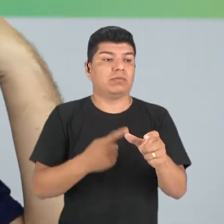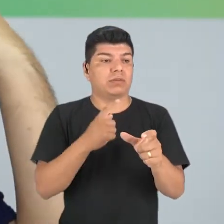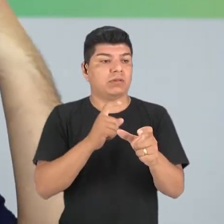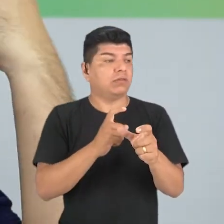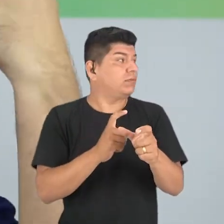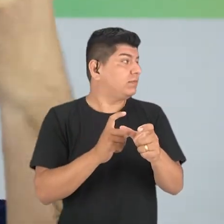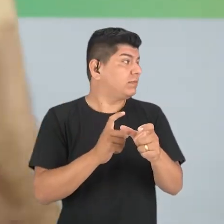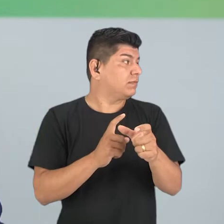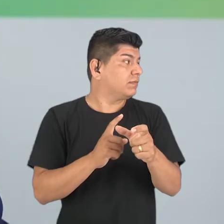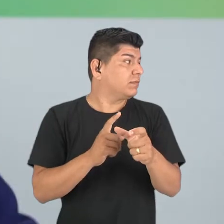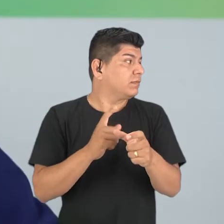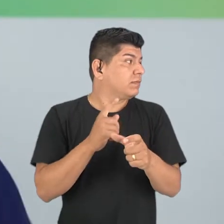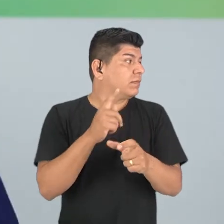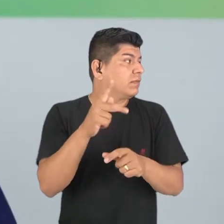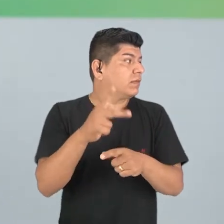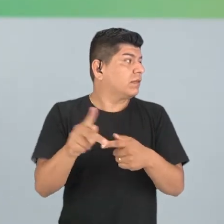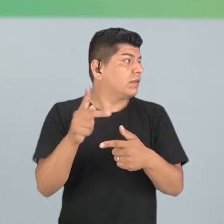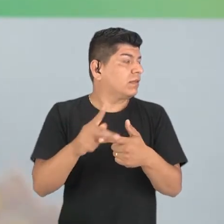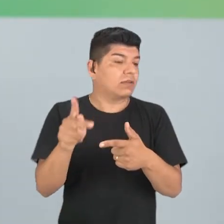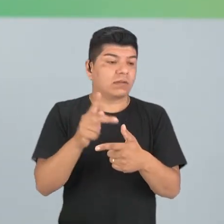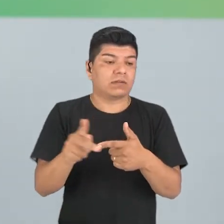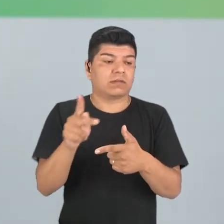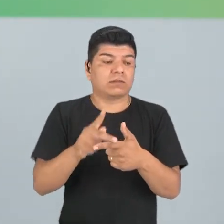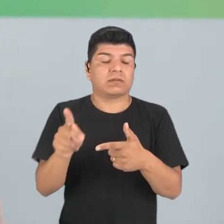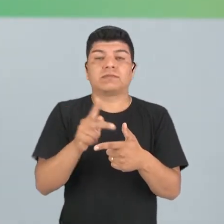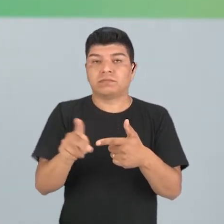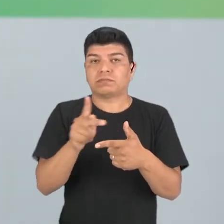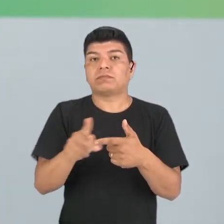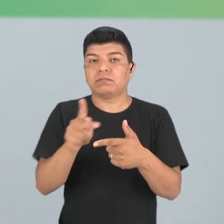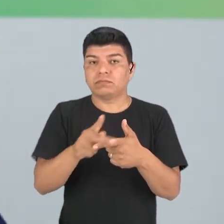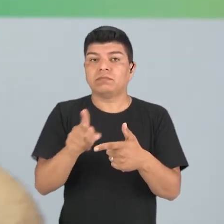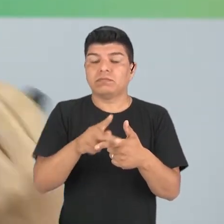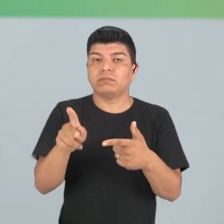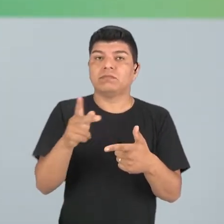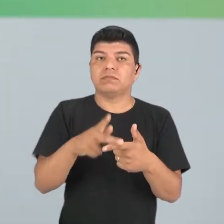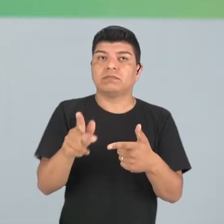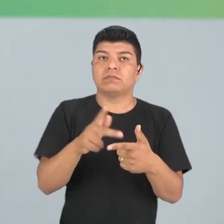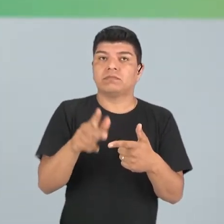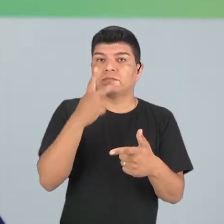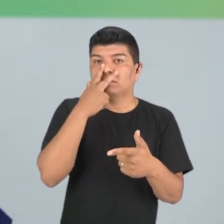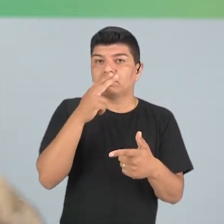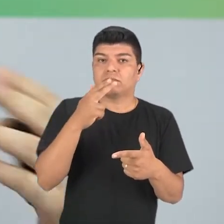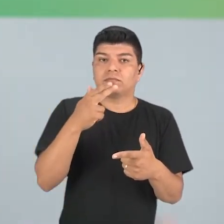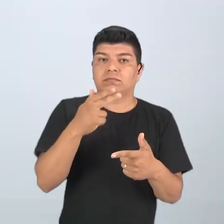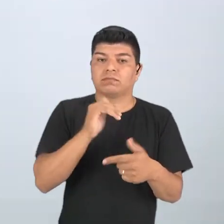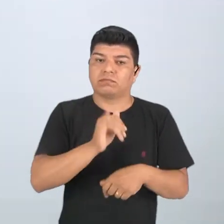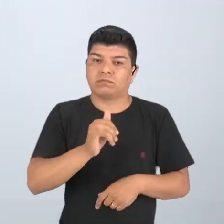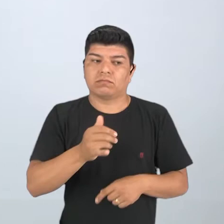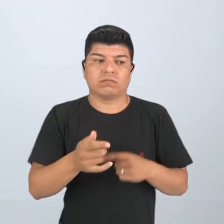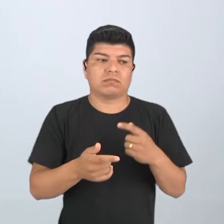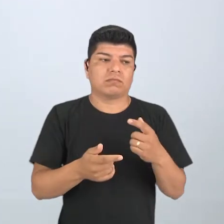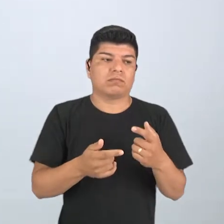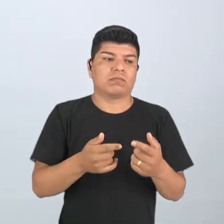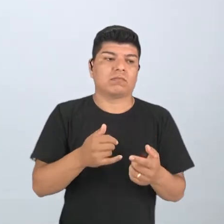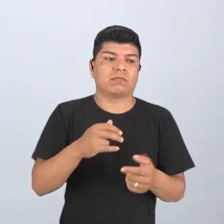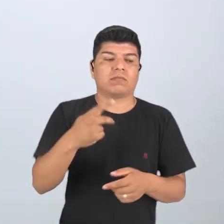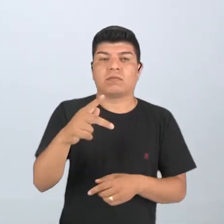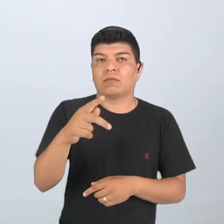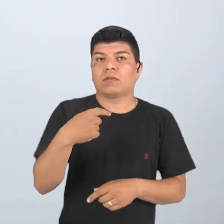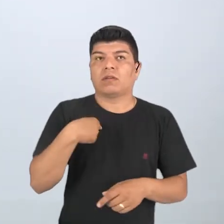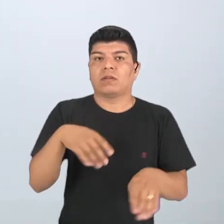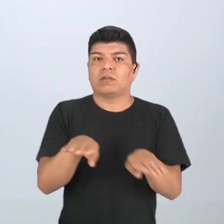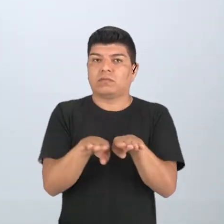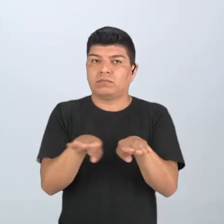começa a confundir, começa a pensar que não, você está fazendo uma fábula, está fazendo um conto, está fazendo uma